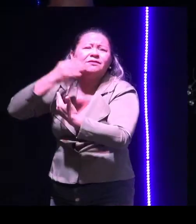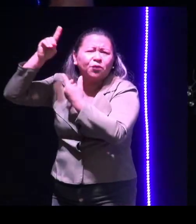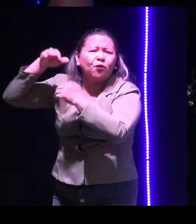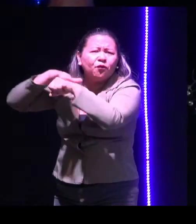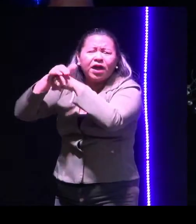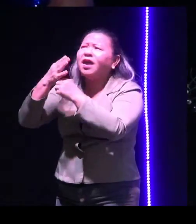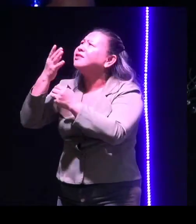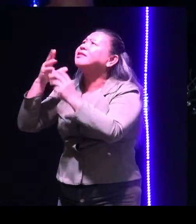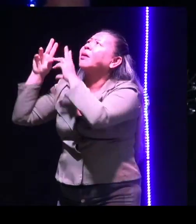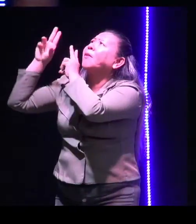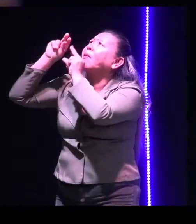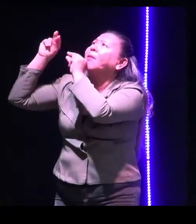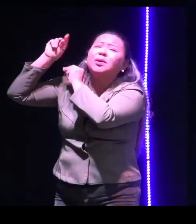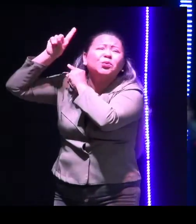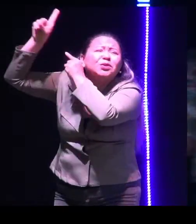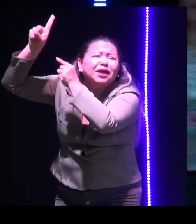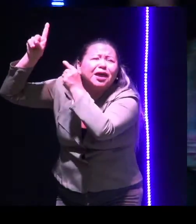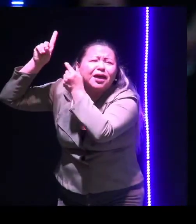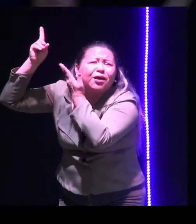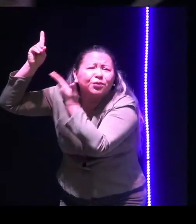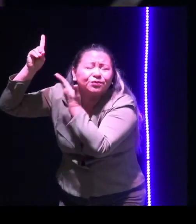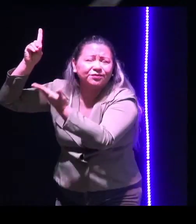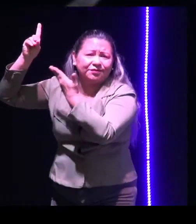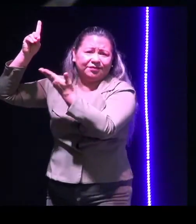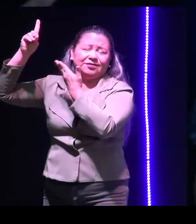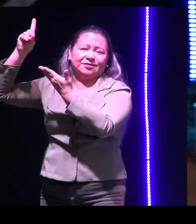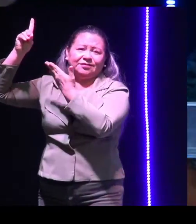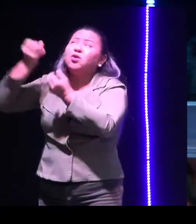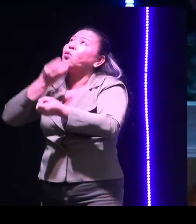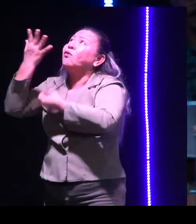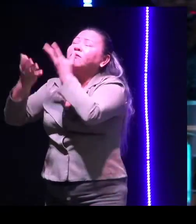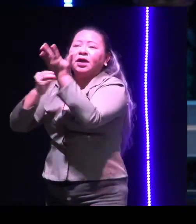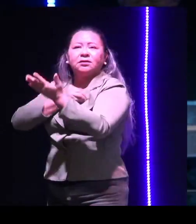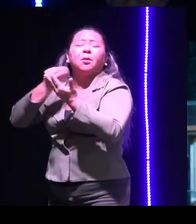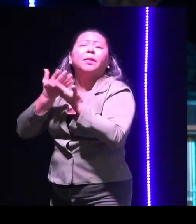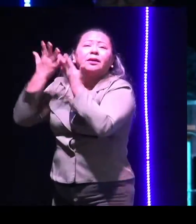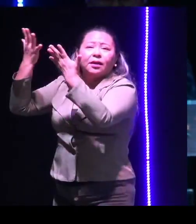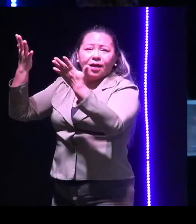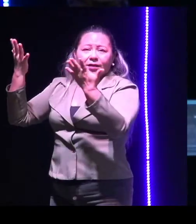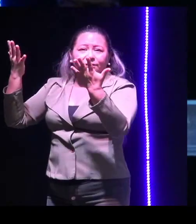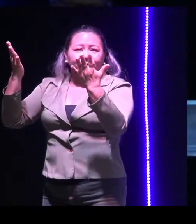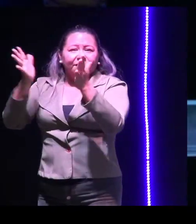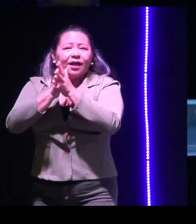Não vá para as trevas, venha para a luz. Livre,